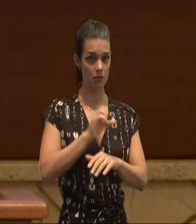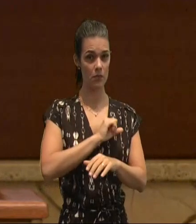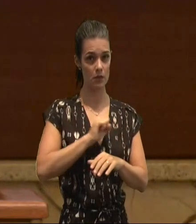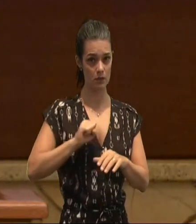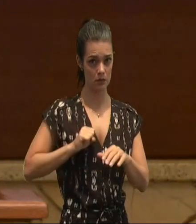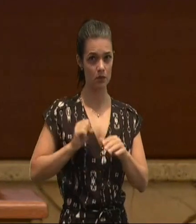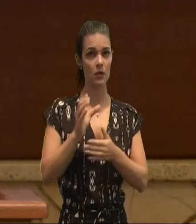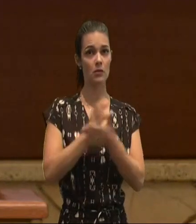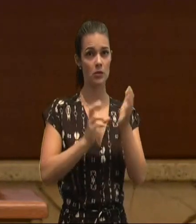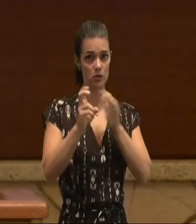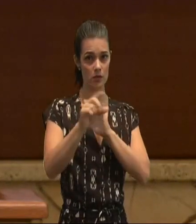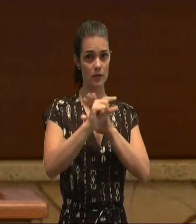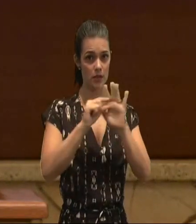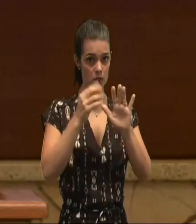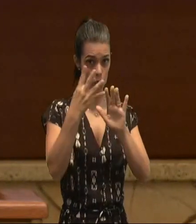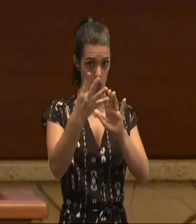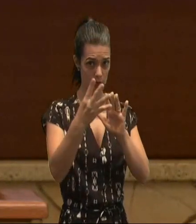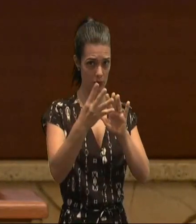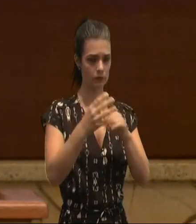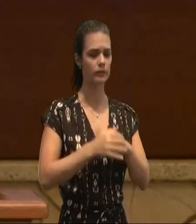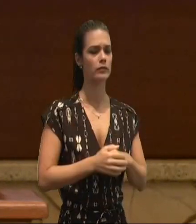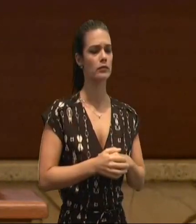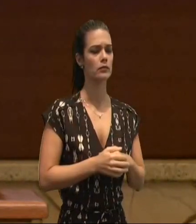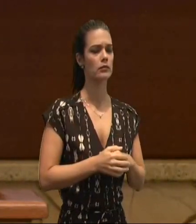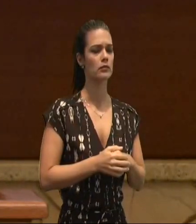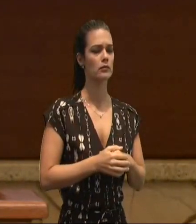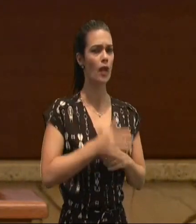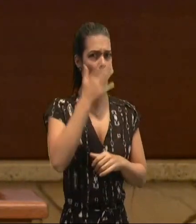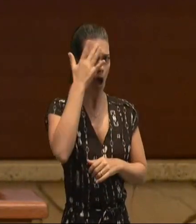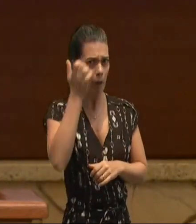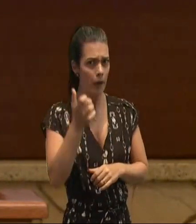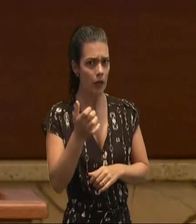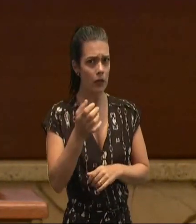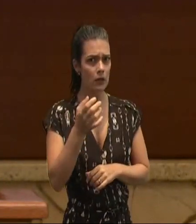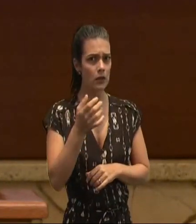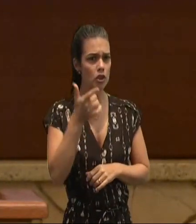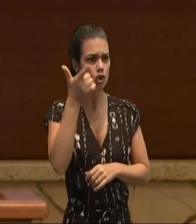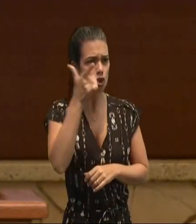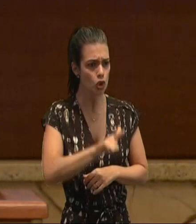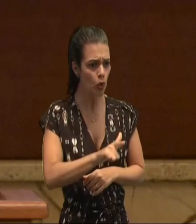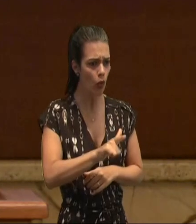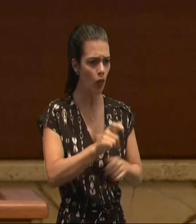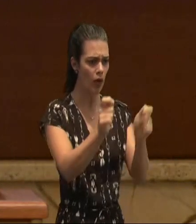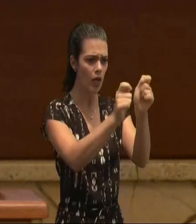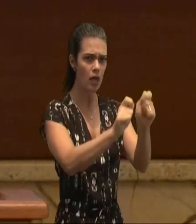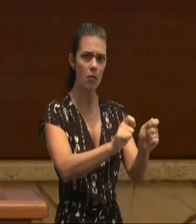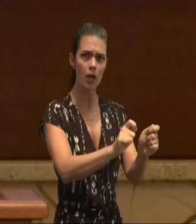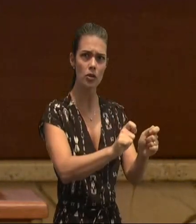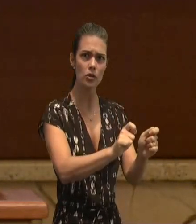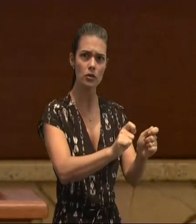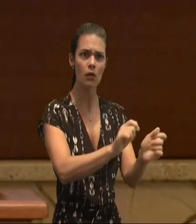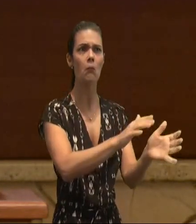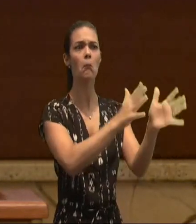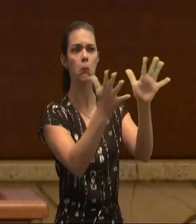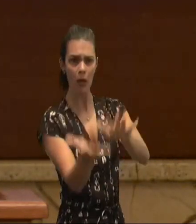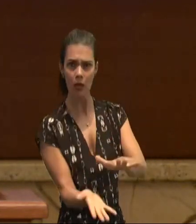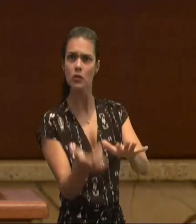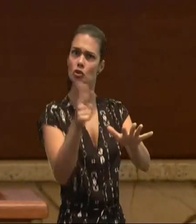4, contudo, naquela manhã, na manhã seguinte, viram novamente que a estátua de Dagom estava no